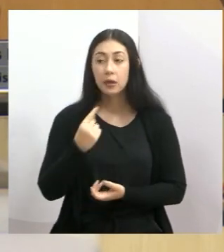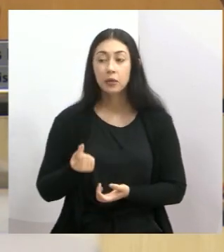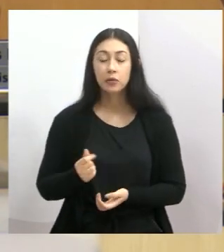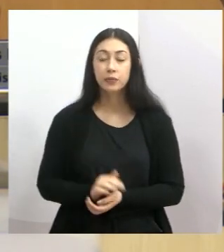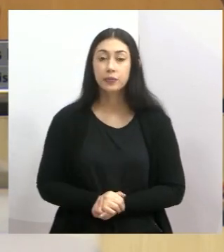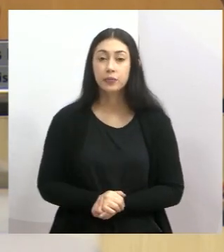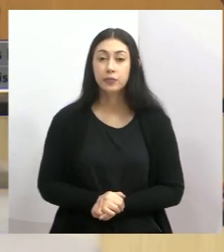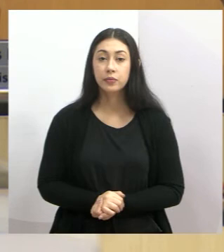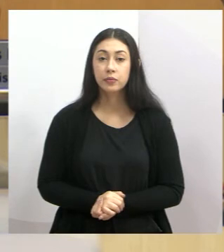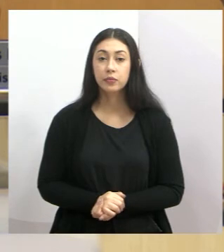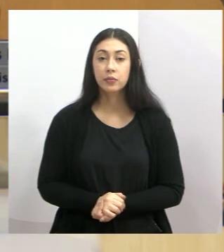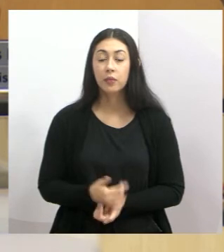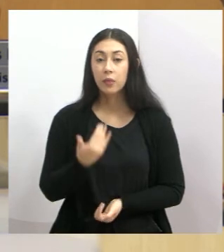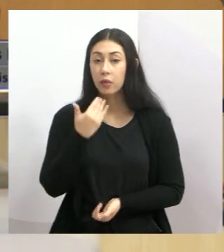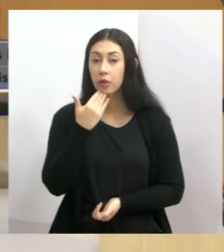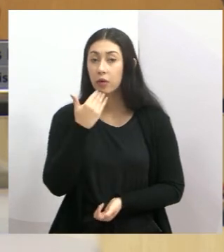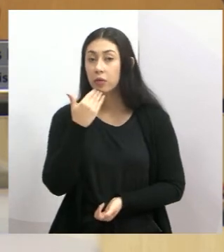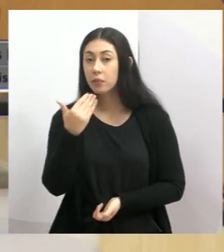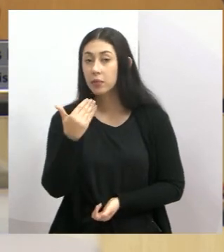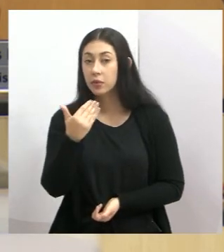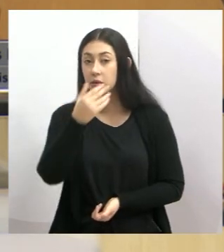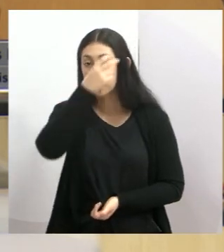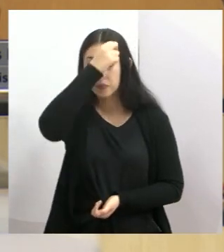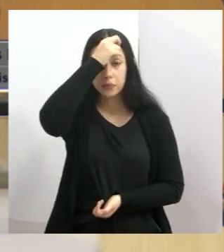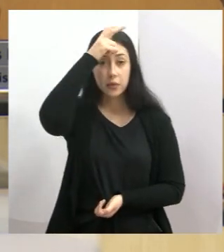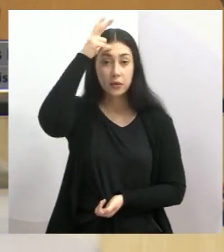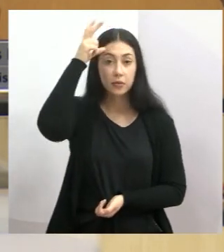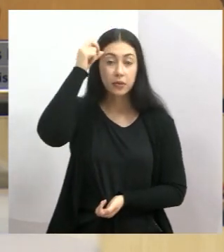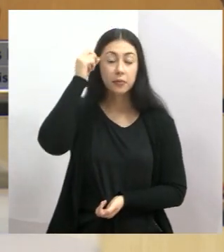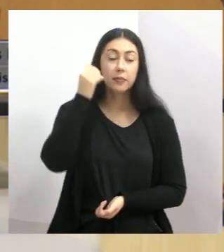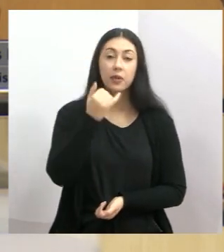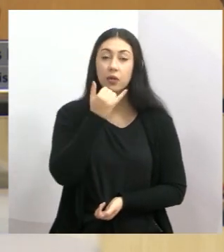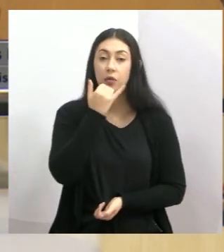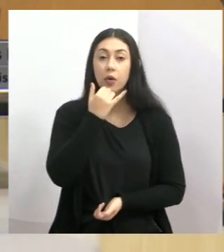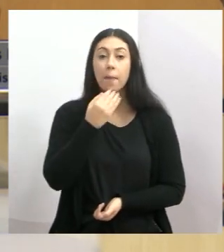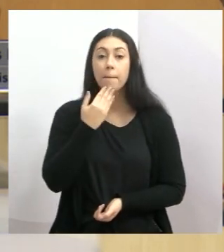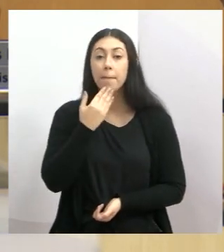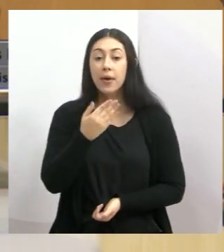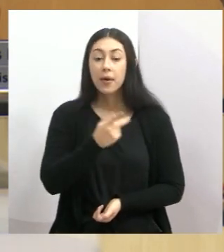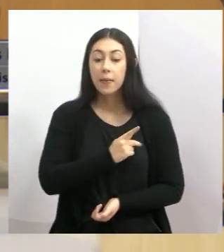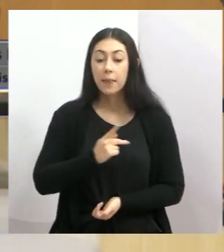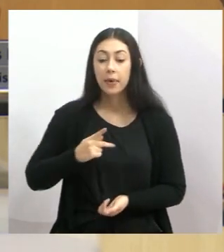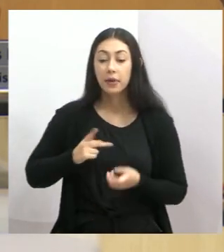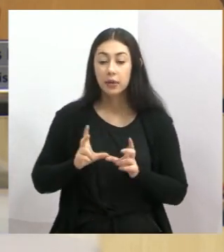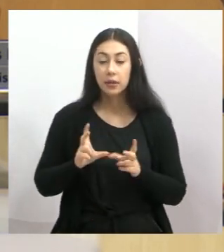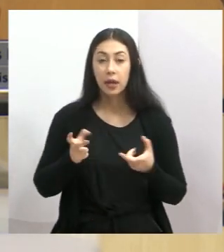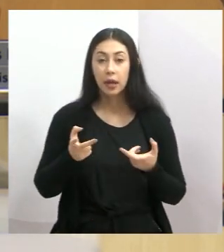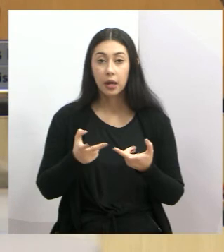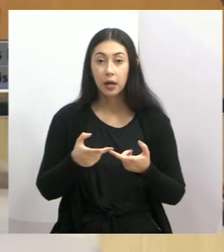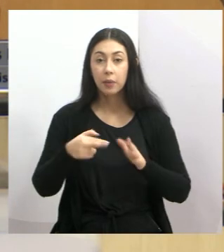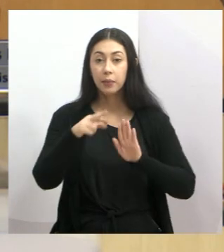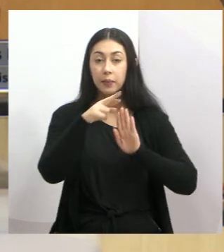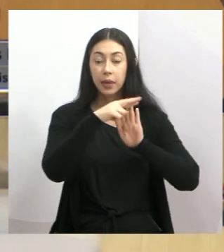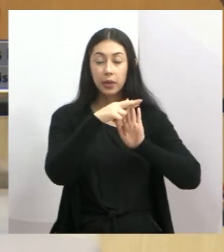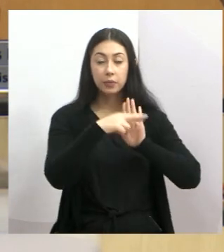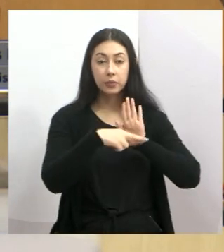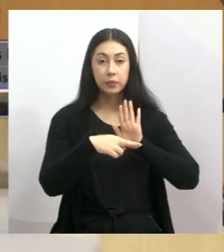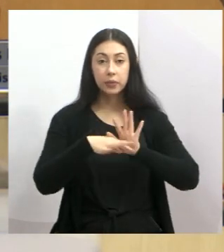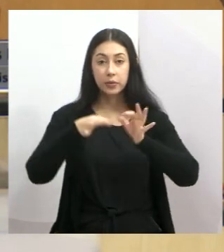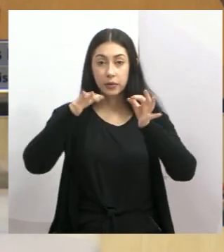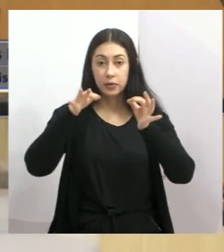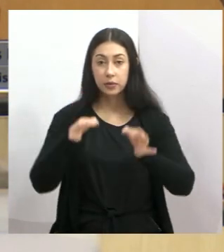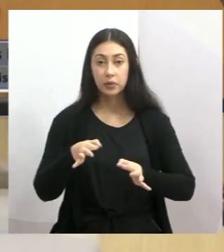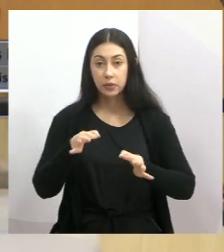local que queremos a excelentíssimo senhor presidente dessa casa ouvido é aprovado pelo egrégio plenário e cumpridas as formalidades